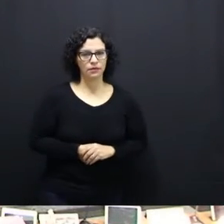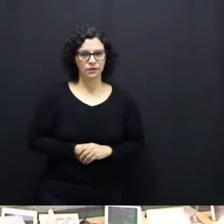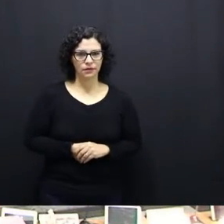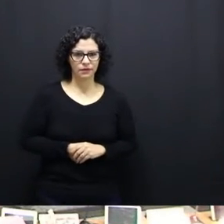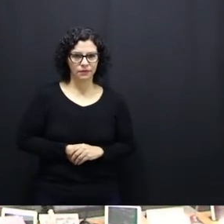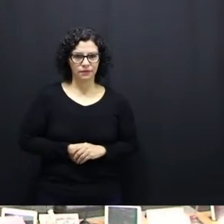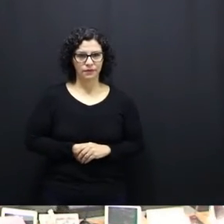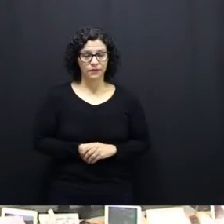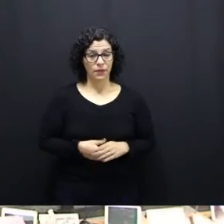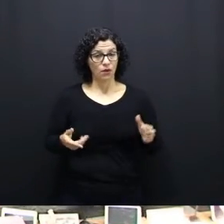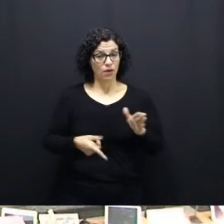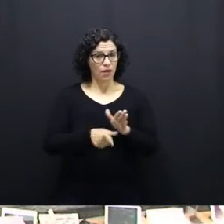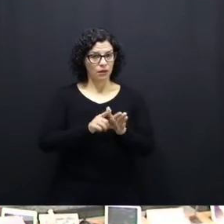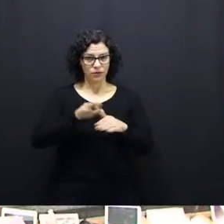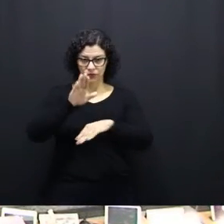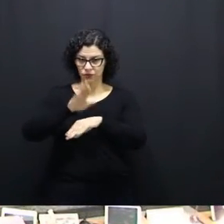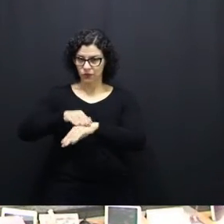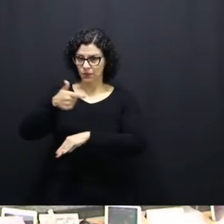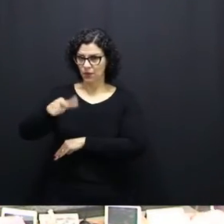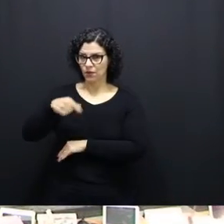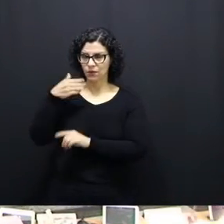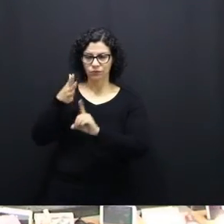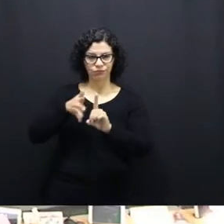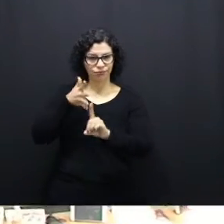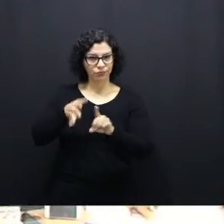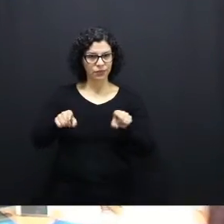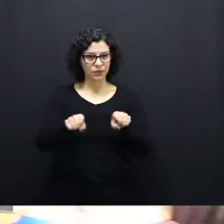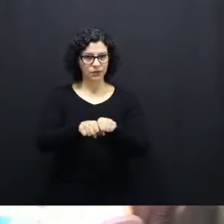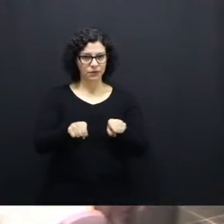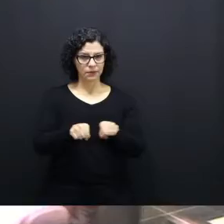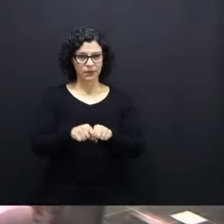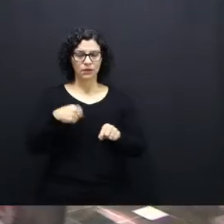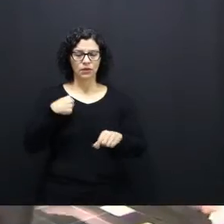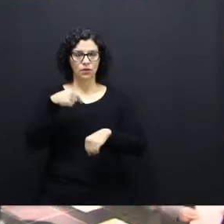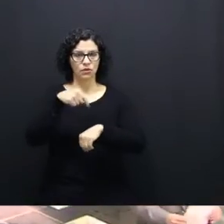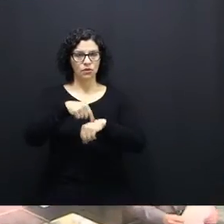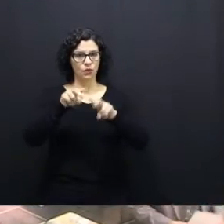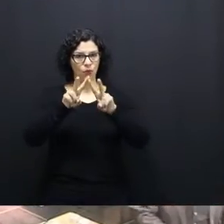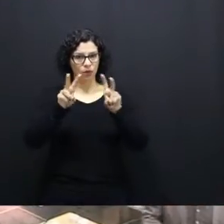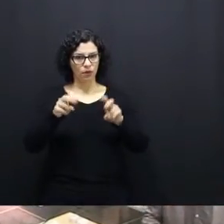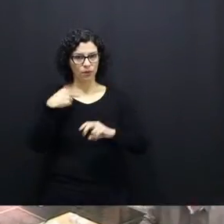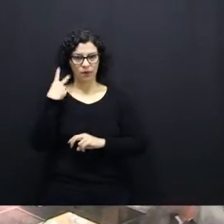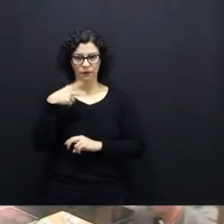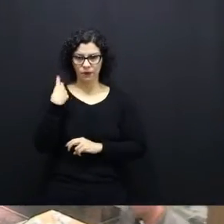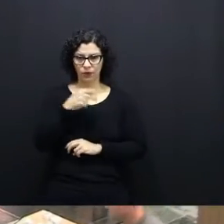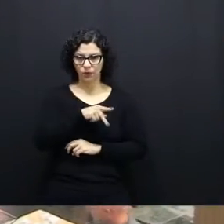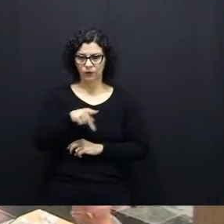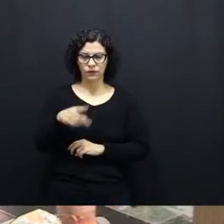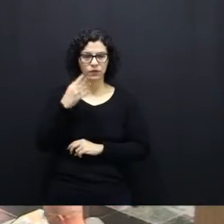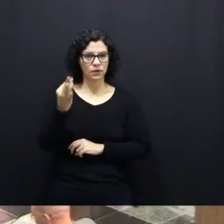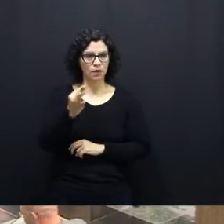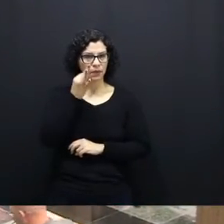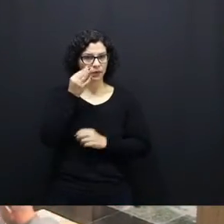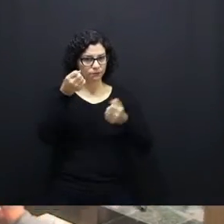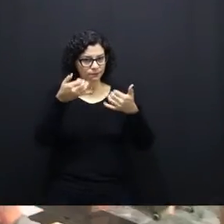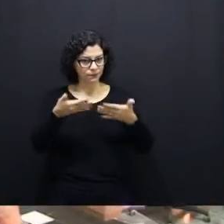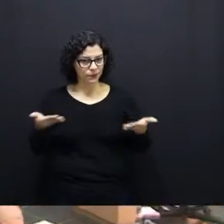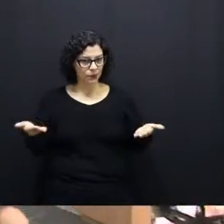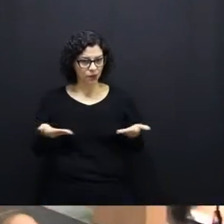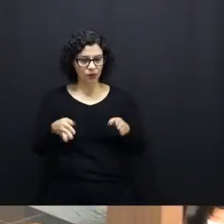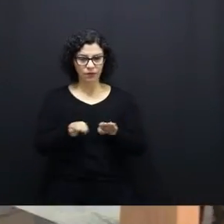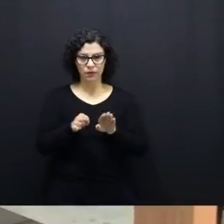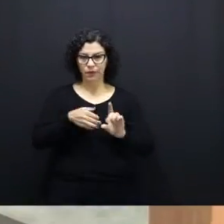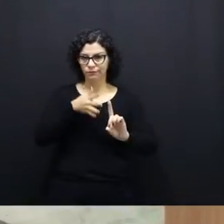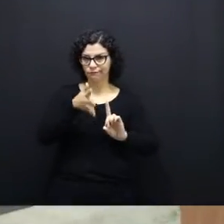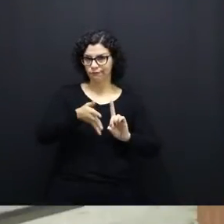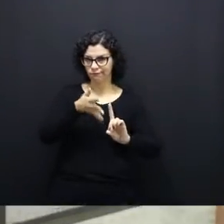a teoria antes de chamar o próximo morador e ainda do tema que o Nobre Vereador Professor Avelino acaba de relatar em